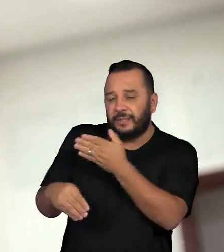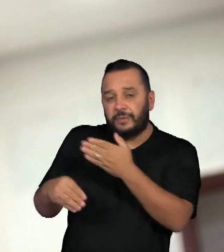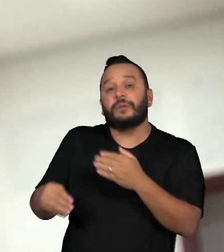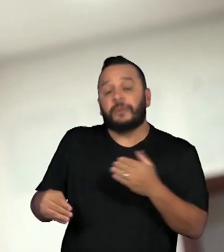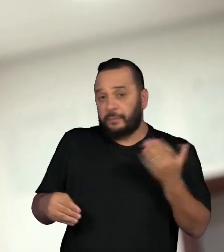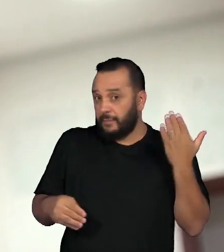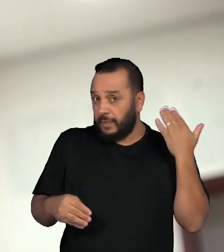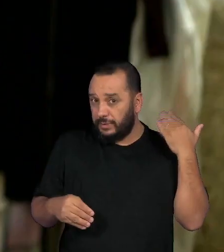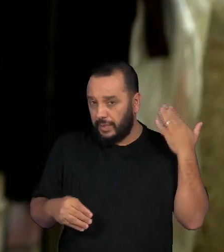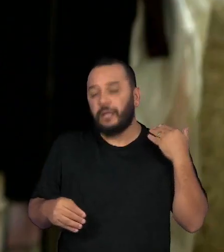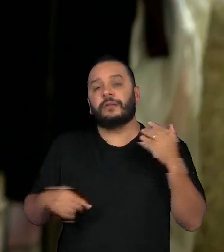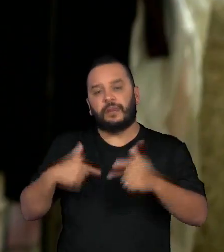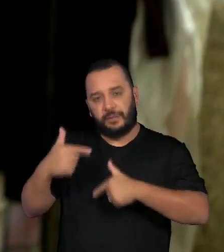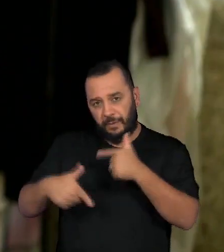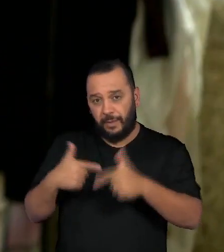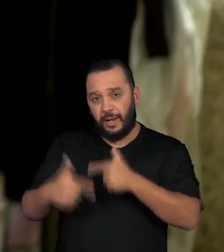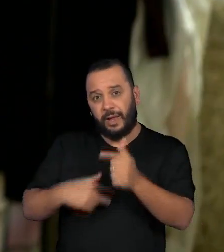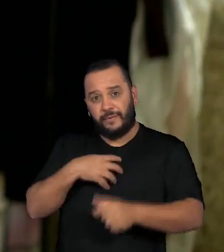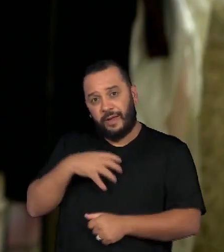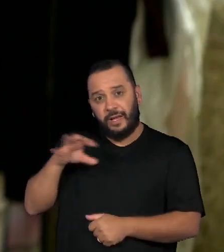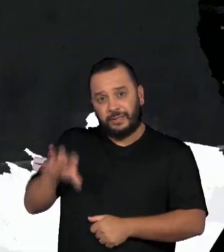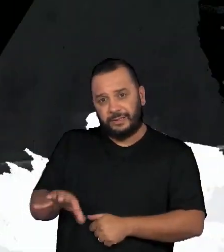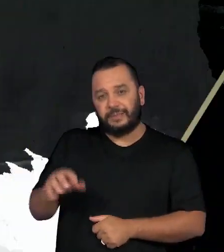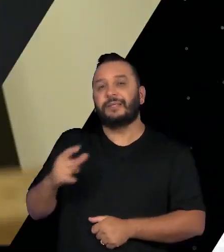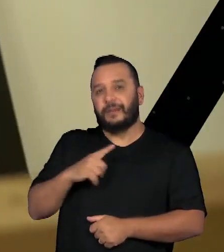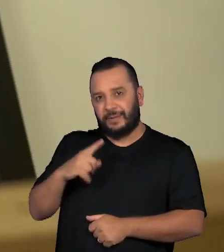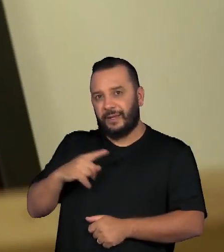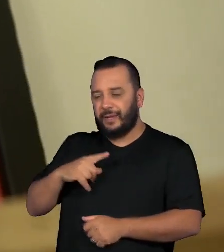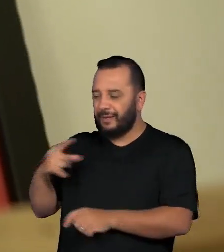nos deixaram uma grande herança.